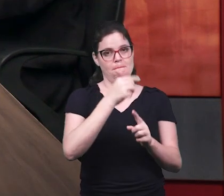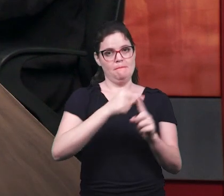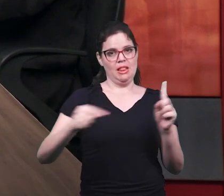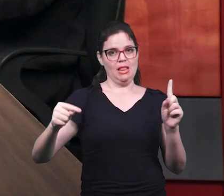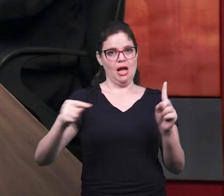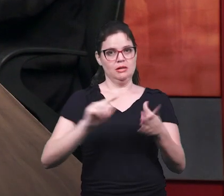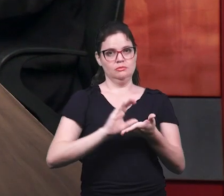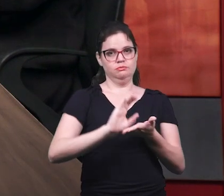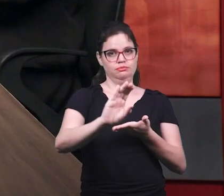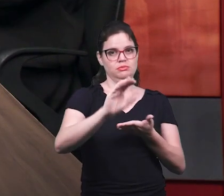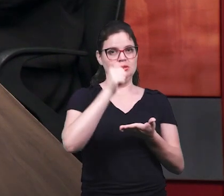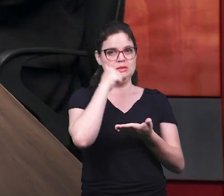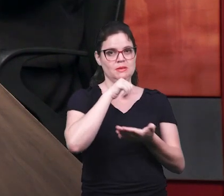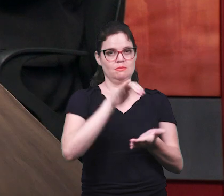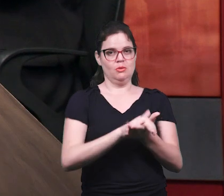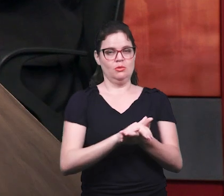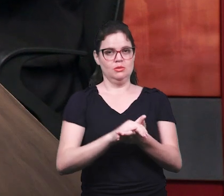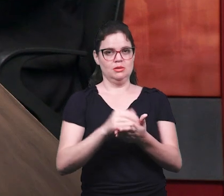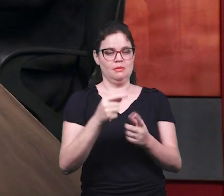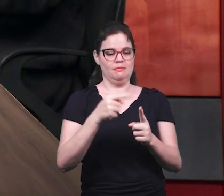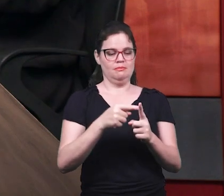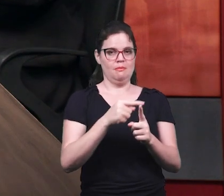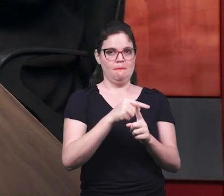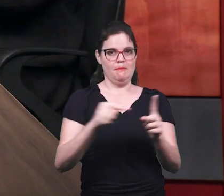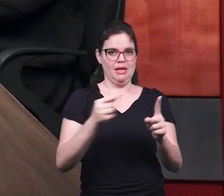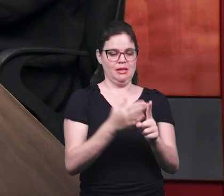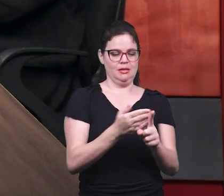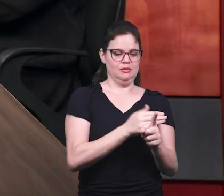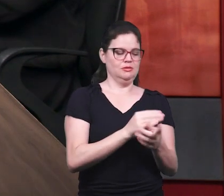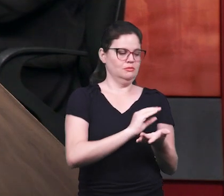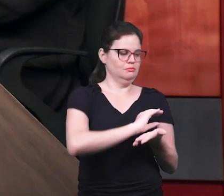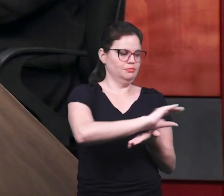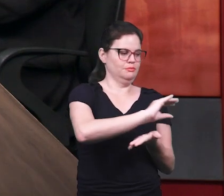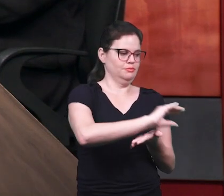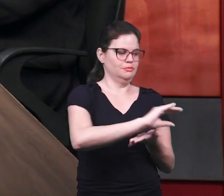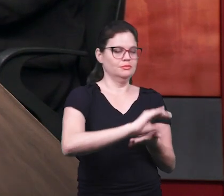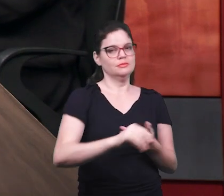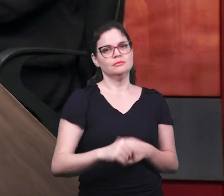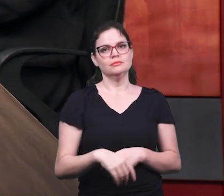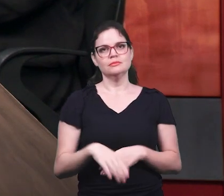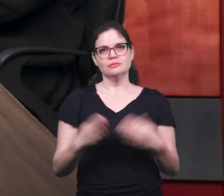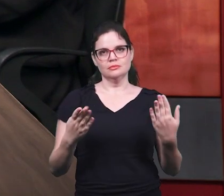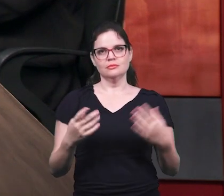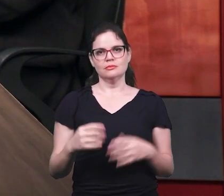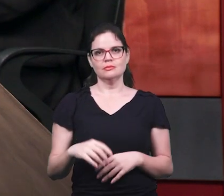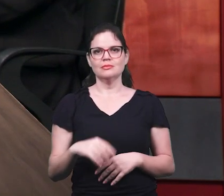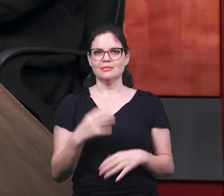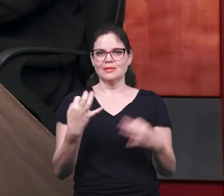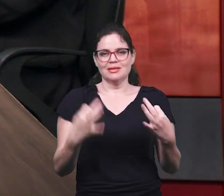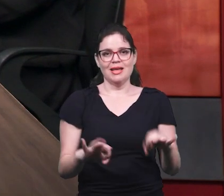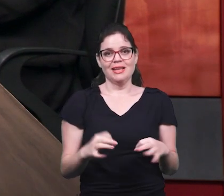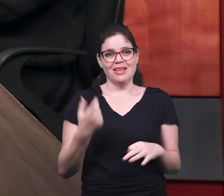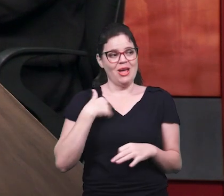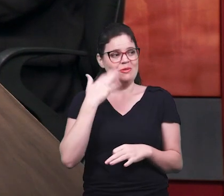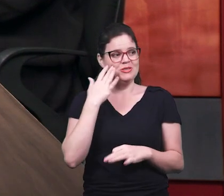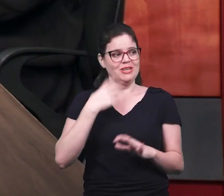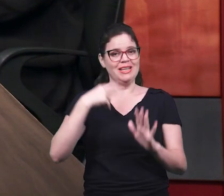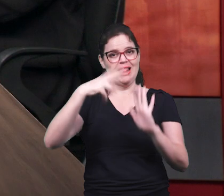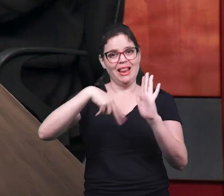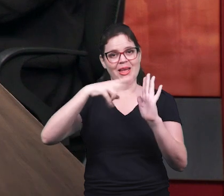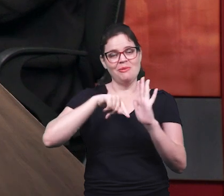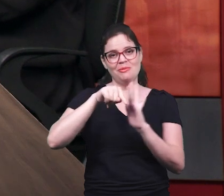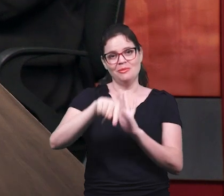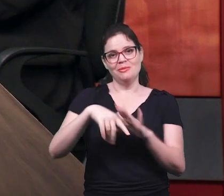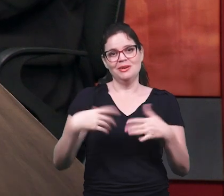metade ele deu para a esposa e outra metade ele deixa e passou a viver uma vida simples, né? Então ele foi meio na letra ali,